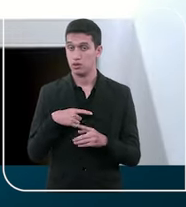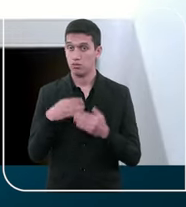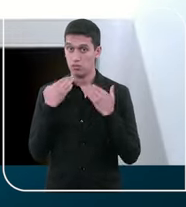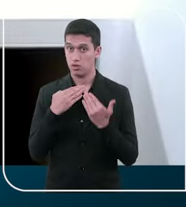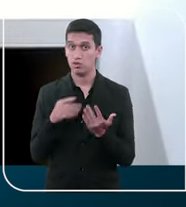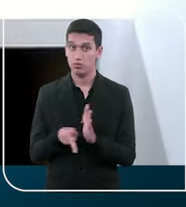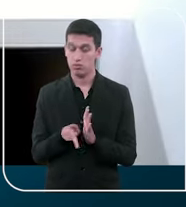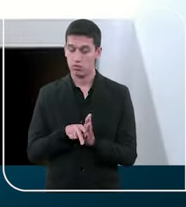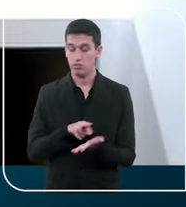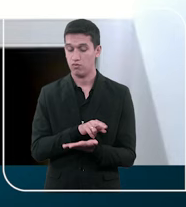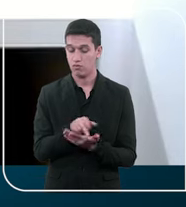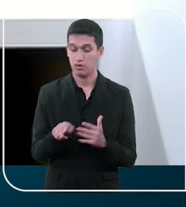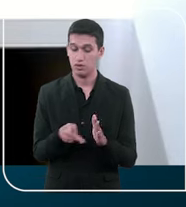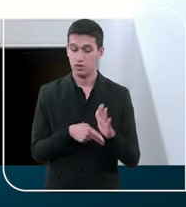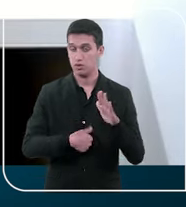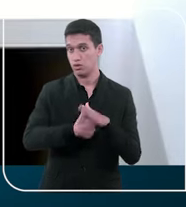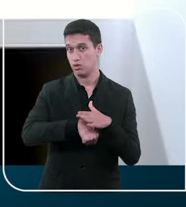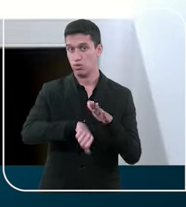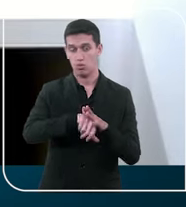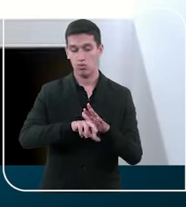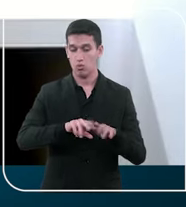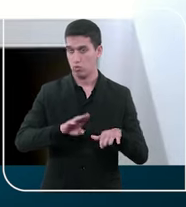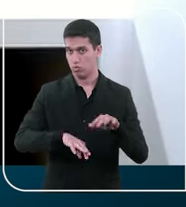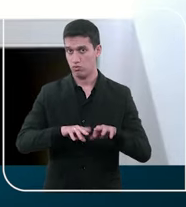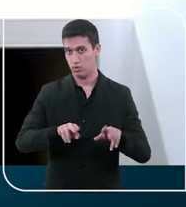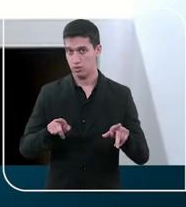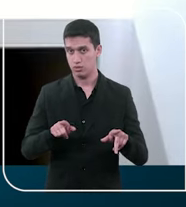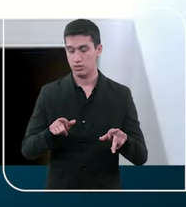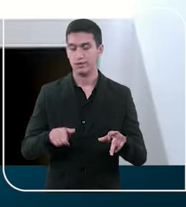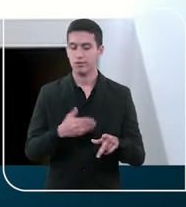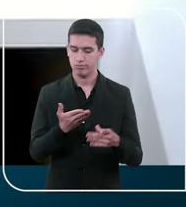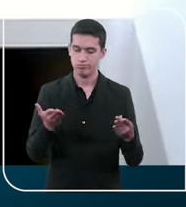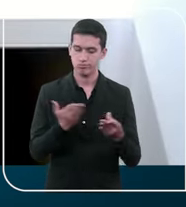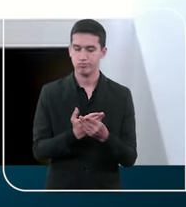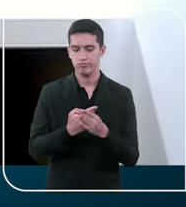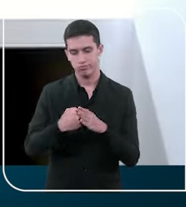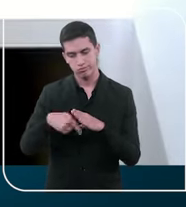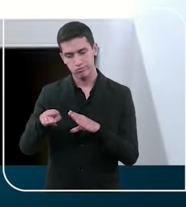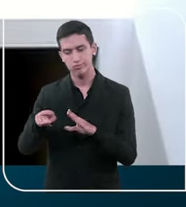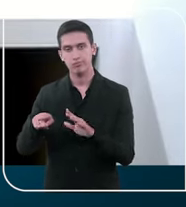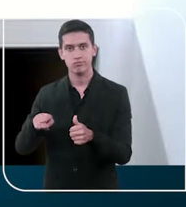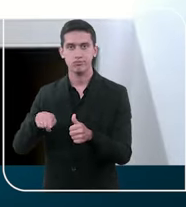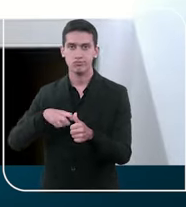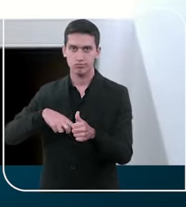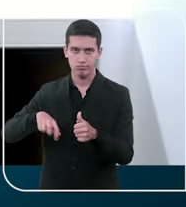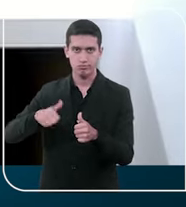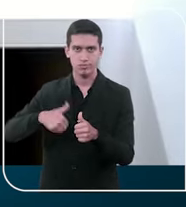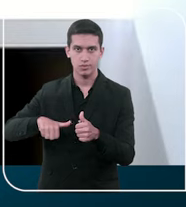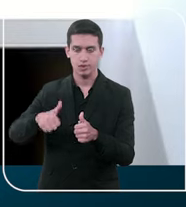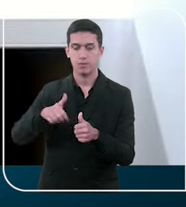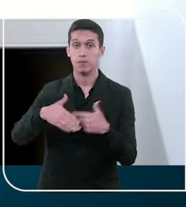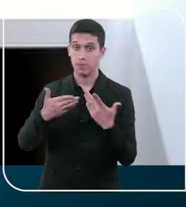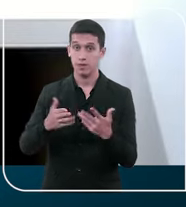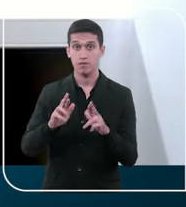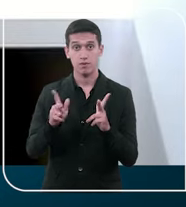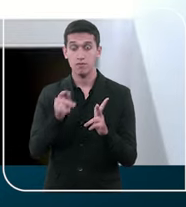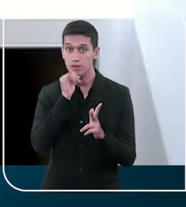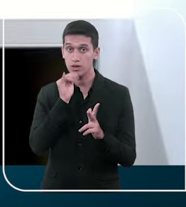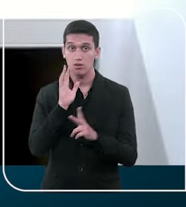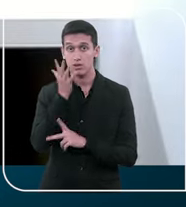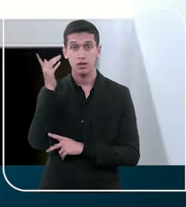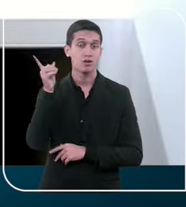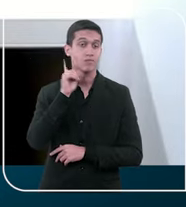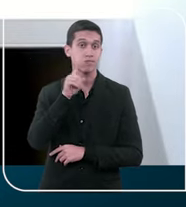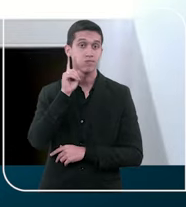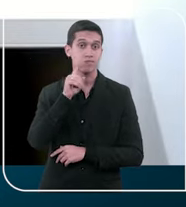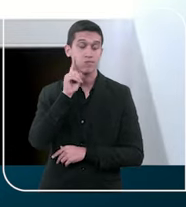que há prova da materialidade do crime, de qualquer um desses crimes, esse processo será encaminhado ao júri popular. Então, isso é diferente do que acontece,